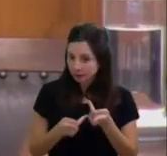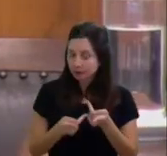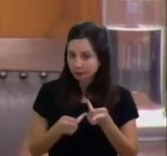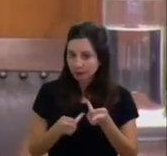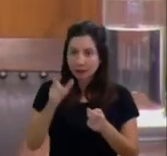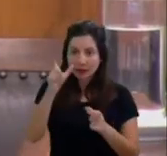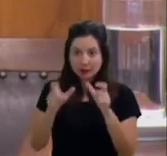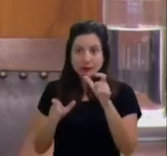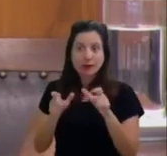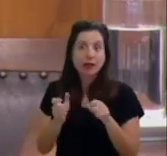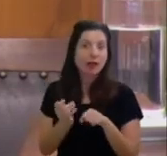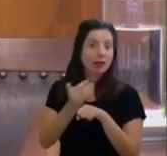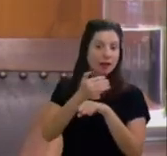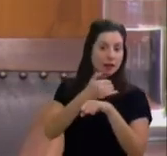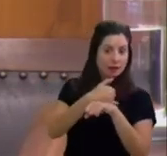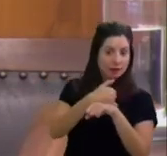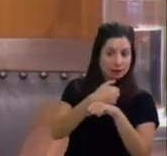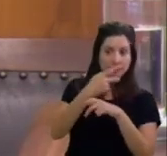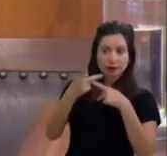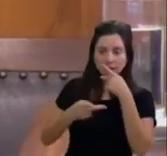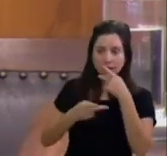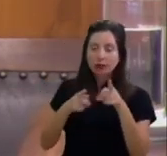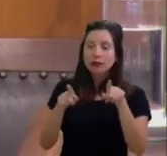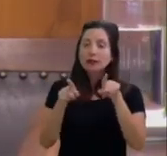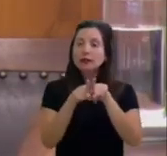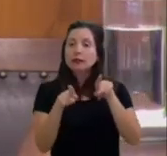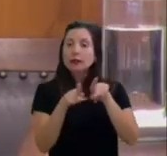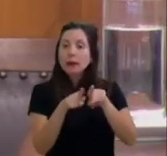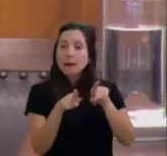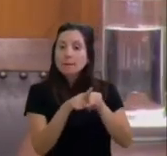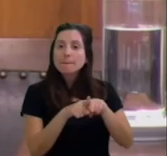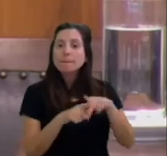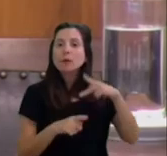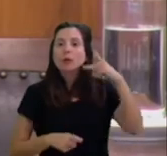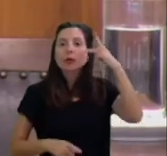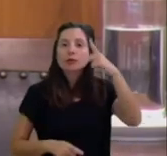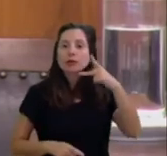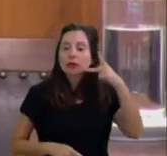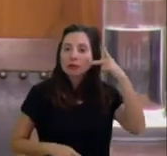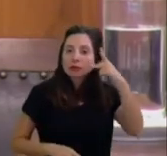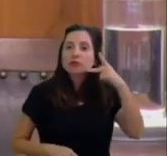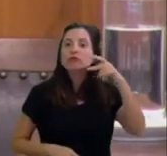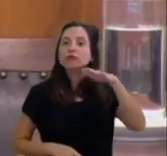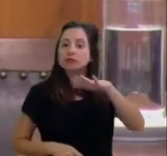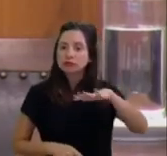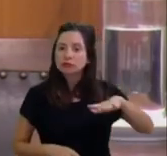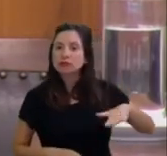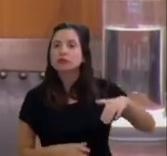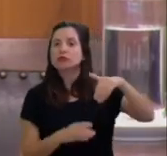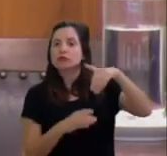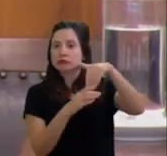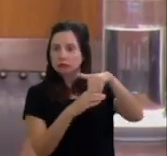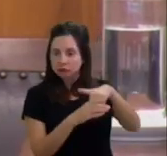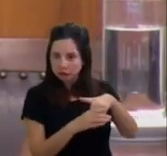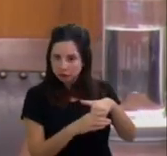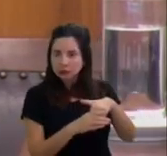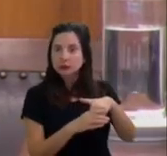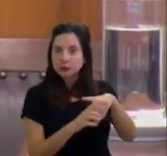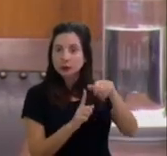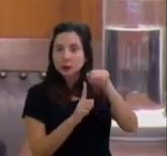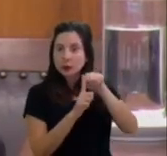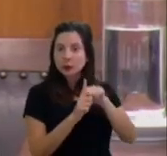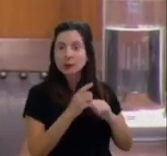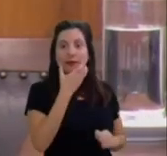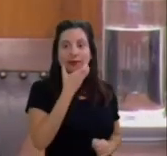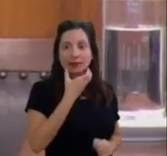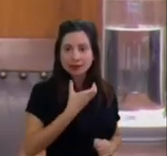antecederam, e assim como também o parecer da Procuradoria Regional Eleitoral é conhecido desde o último mês de dezembro.